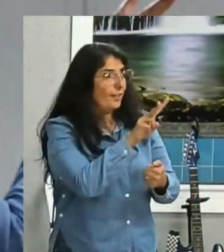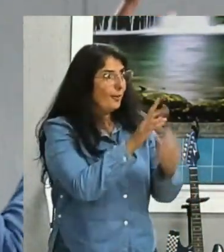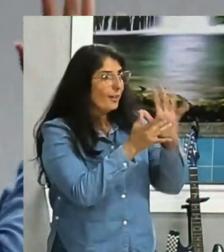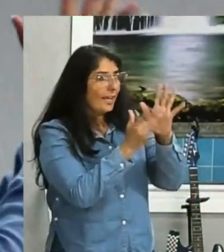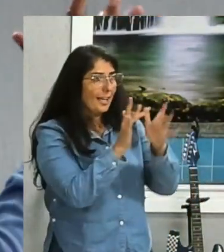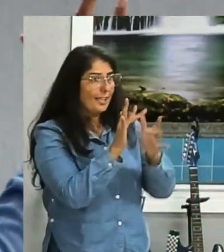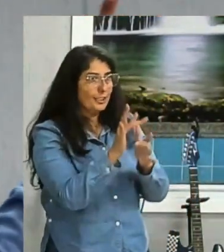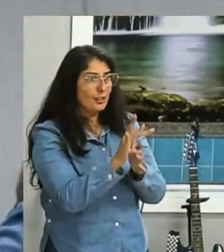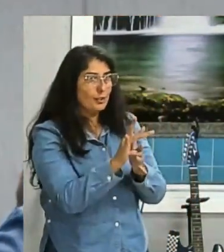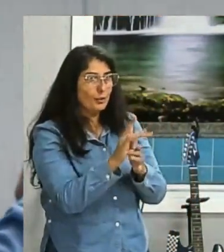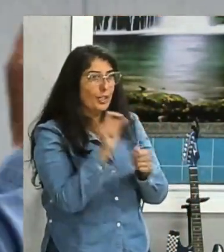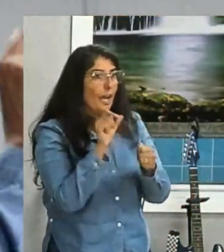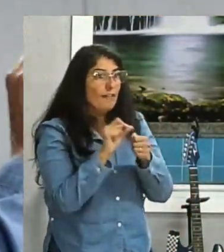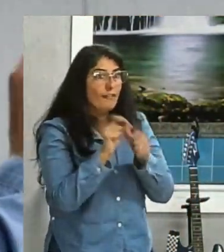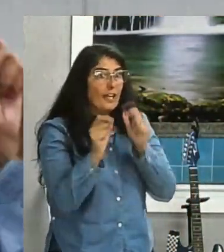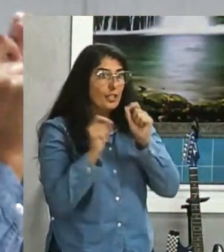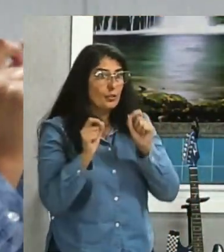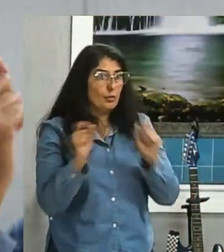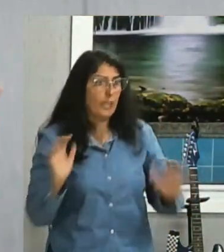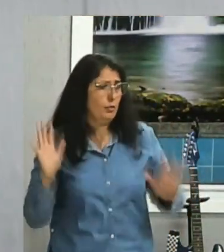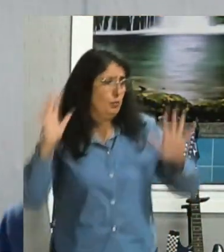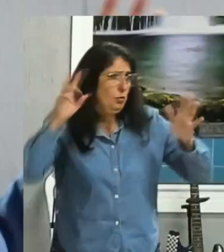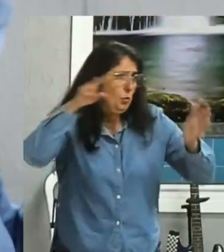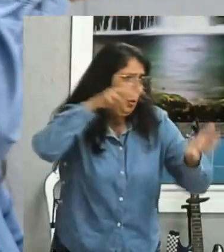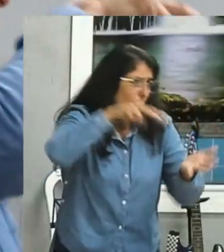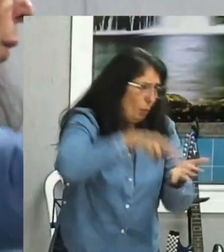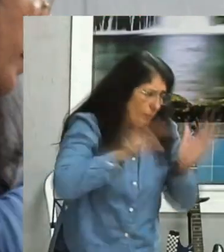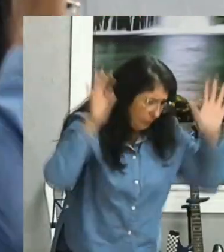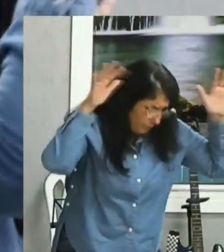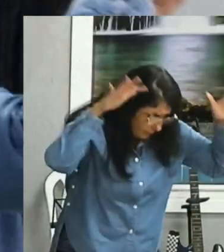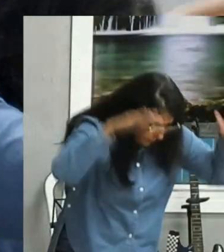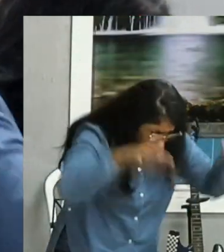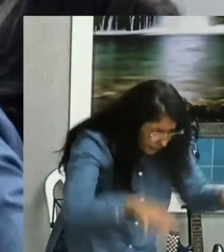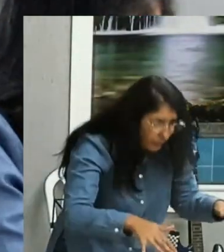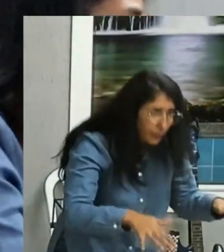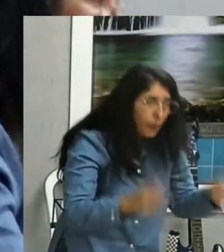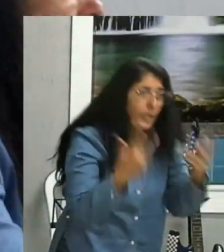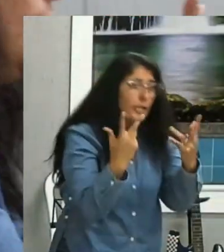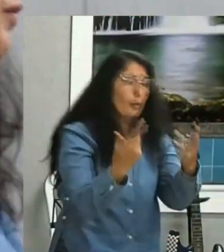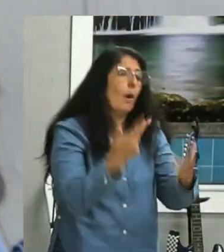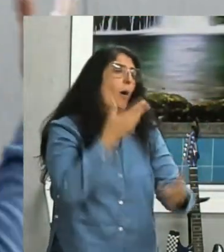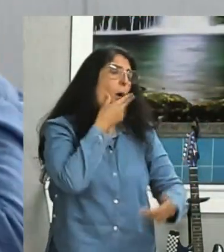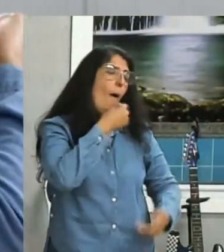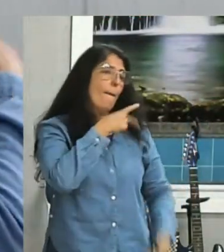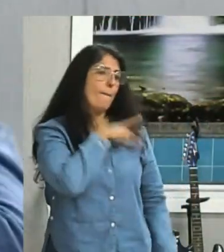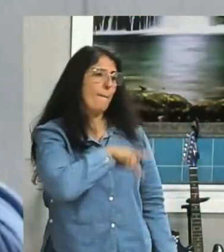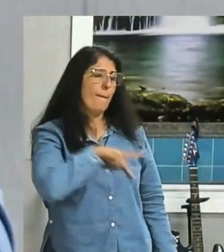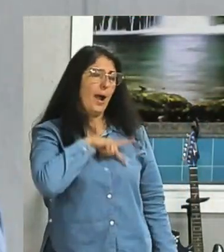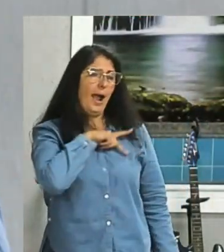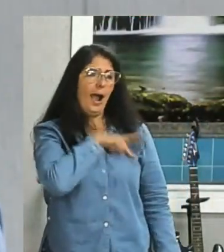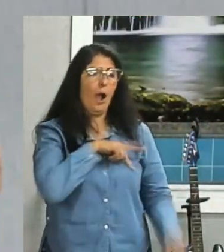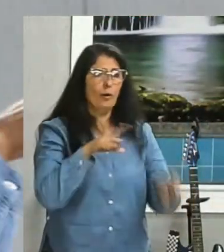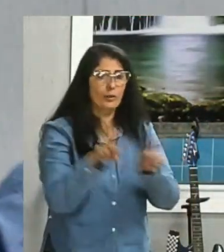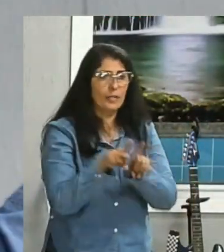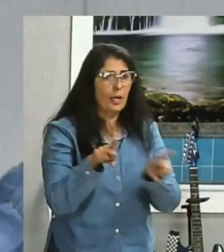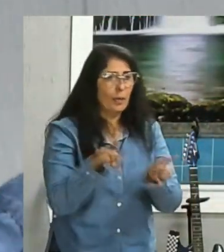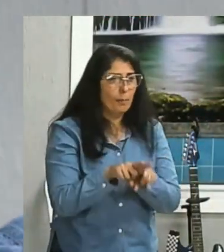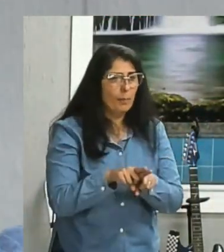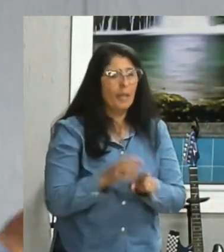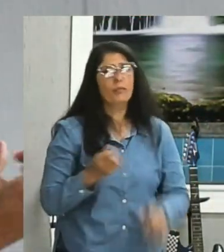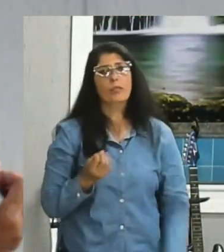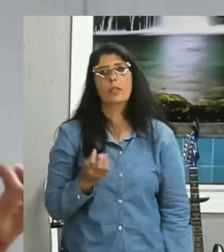lançou ao chão quebrantado. Teve a mesma reação de Paulo, quando estava a caminho